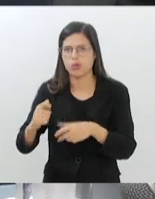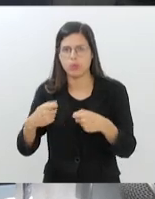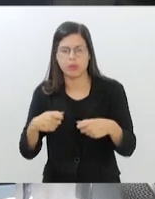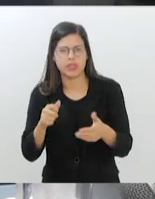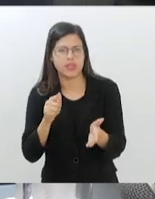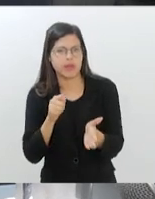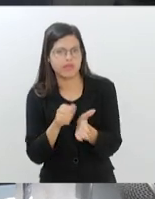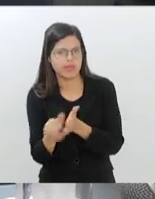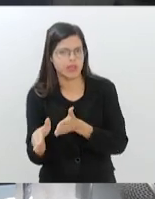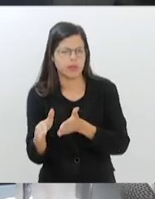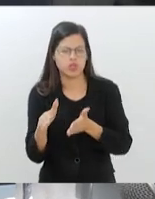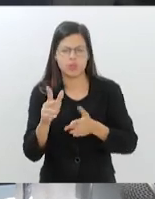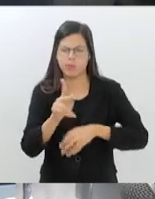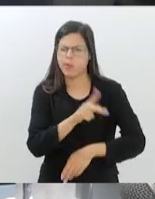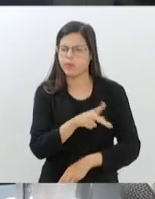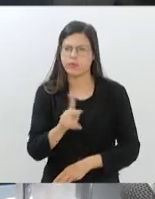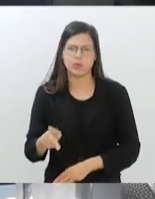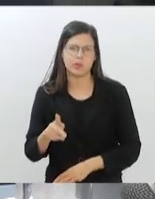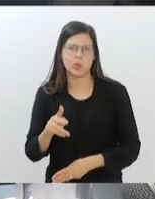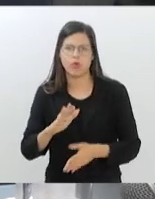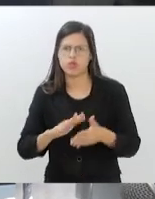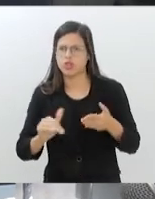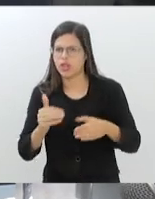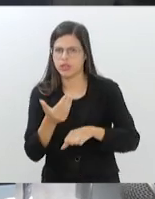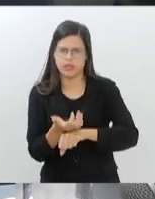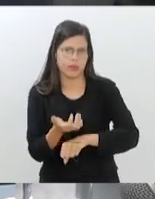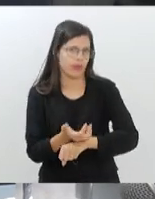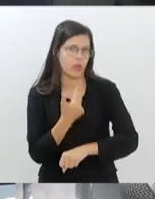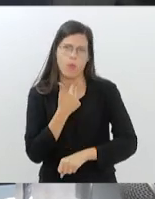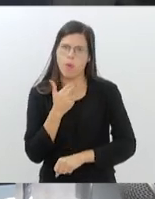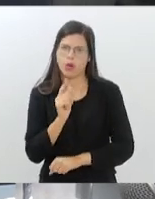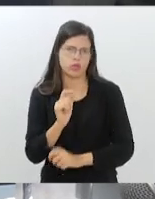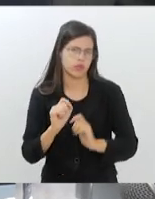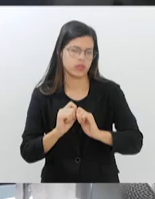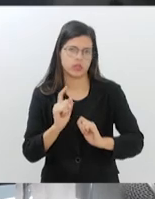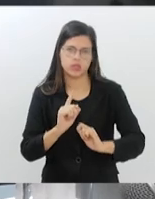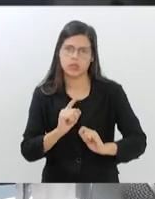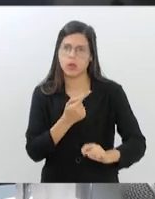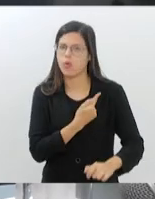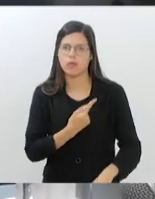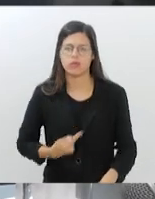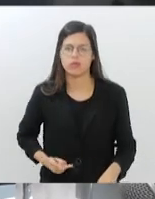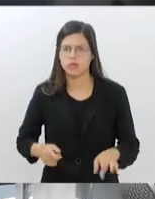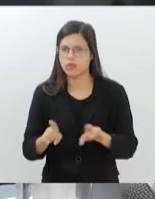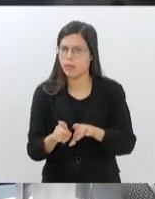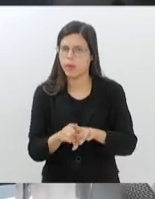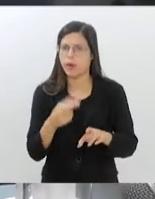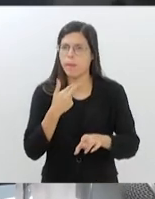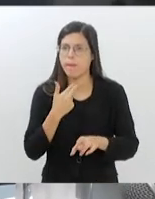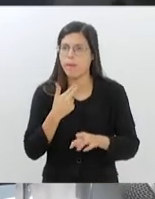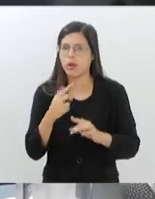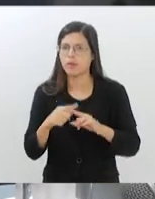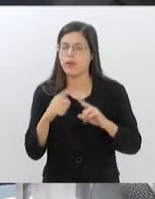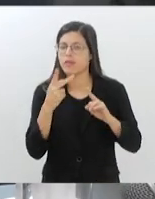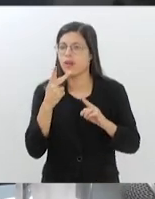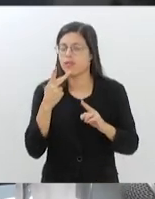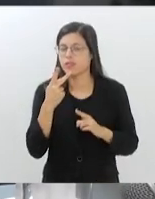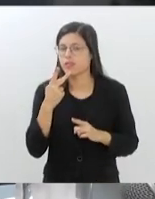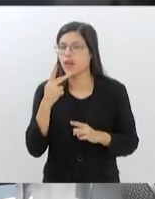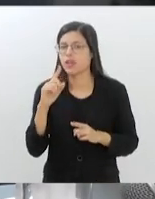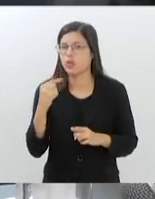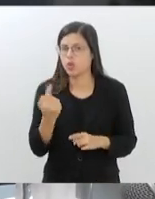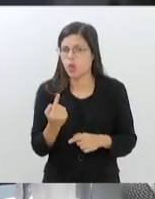a ou C isso a gente não pode fazer nemum Governador agora dizer que o poder instituído da República o poder